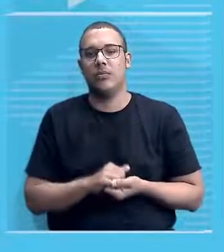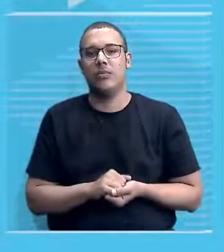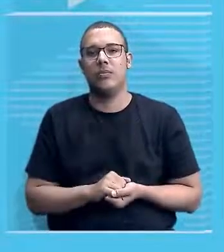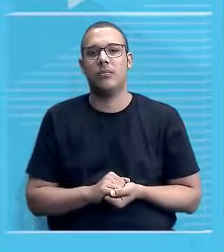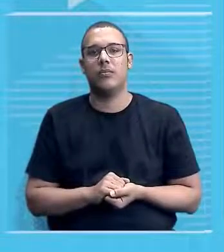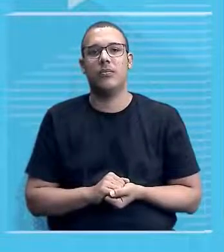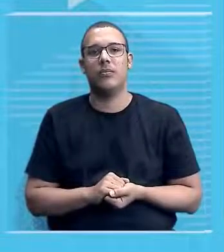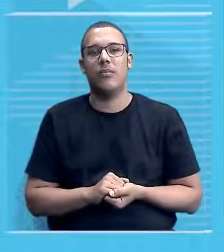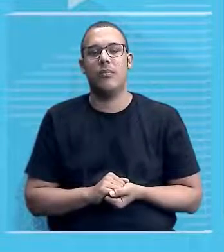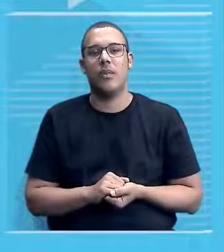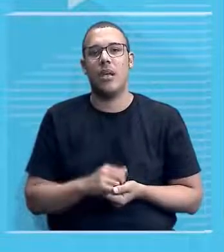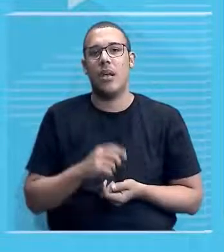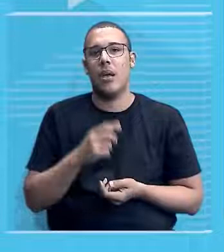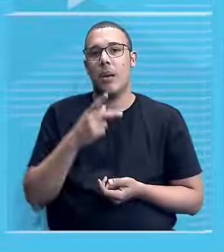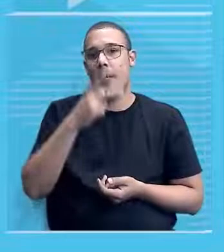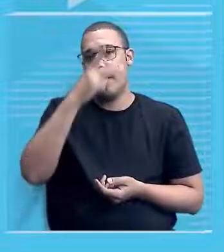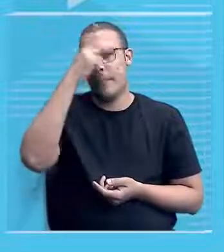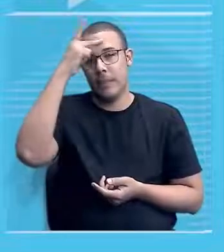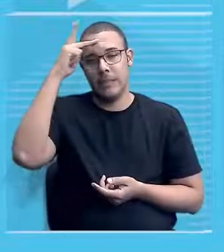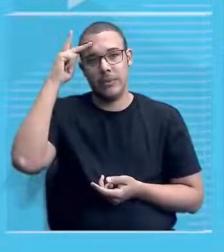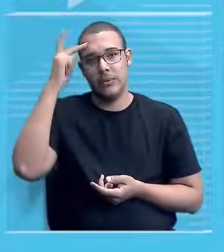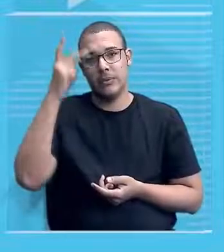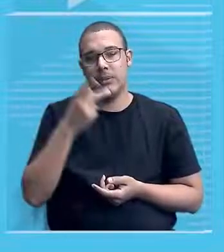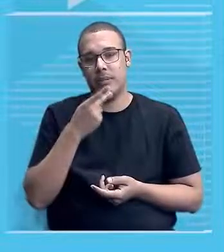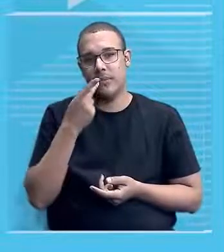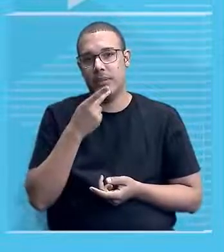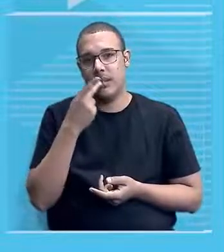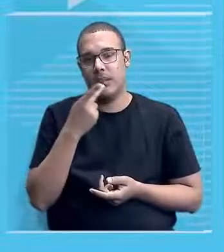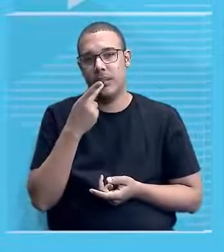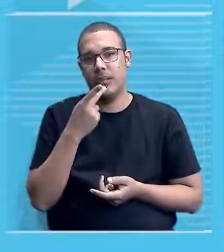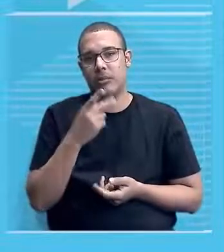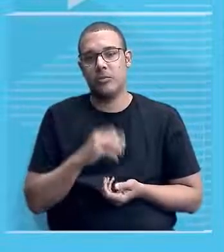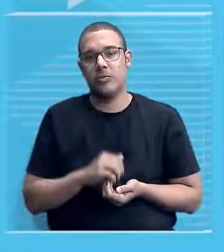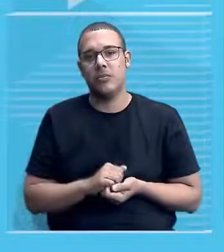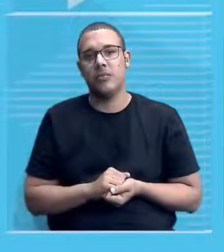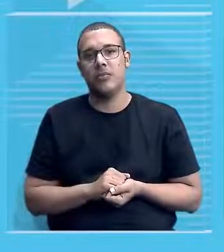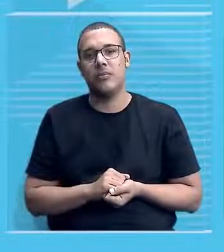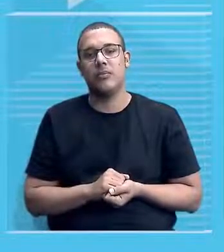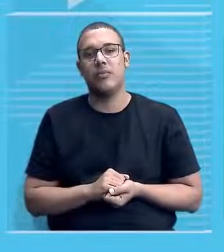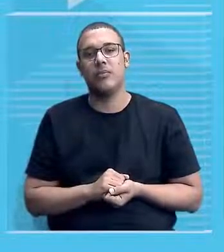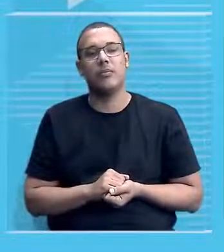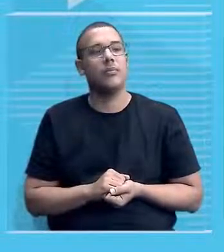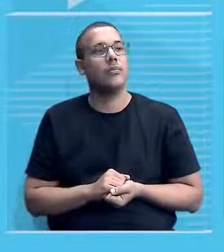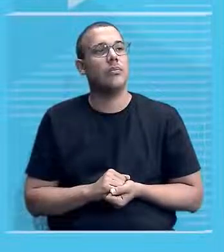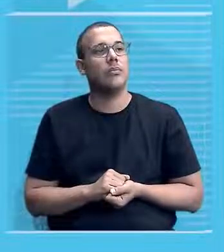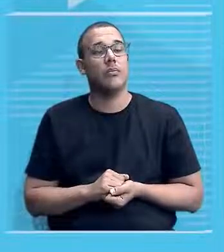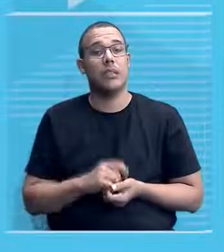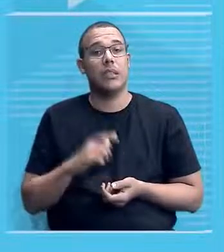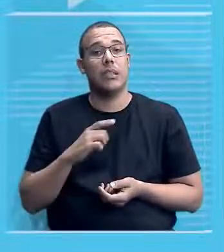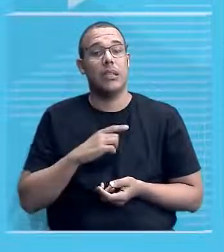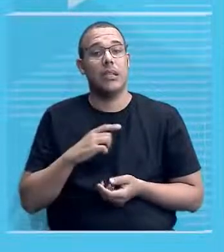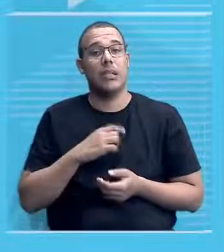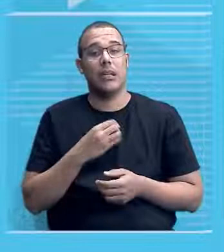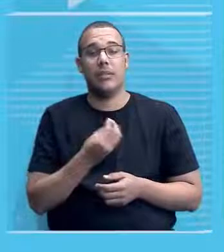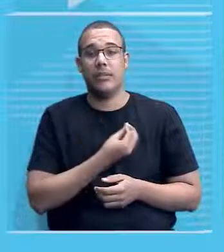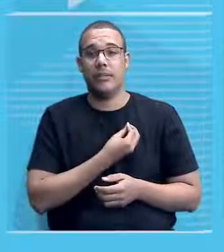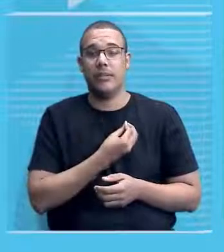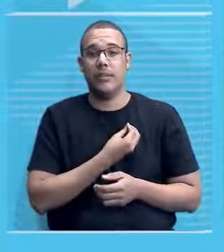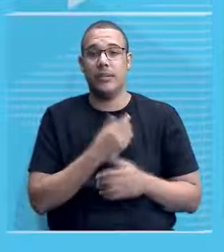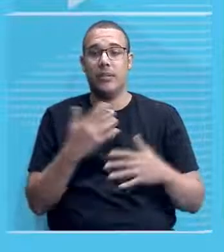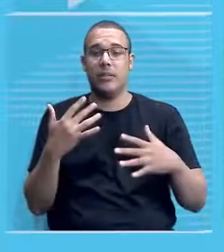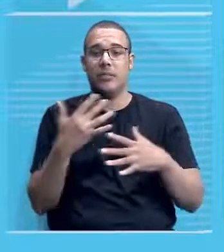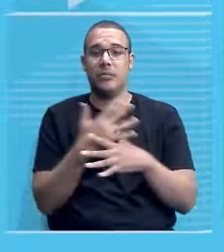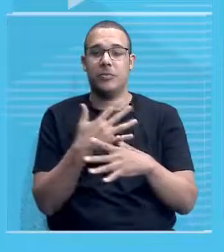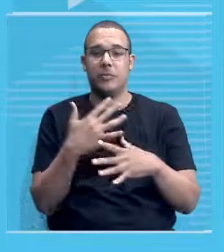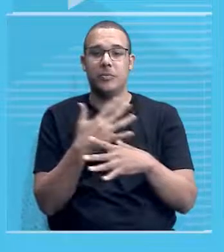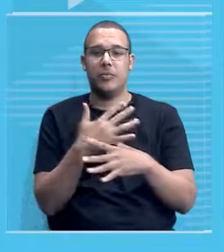que é o falante né ele se encontra aonde galera tá na cidade né Esse é